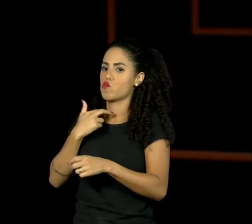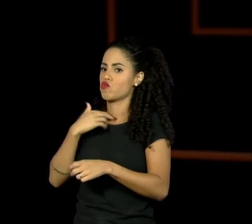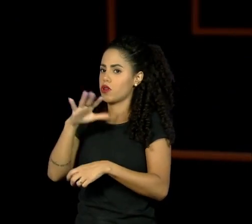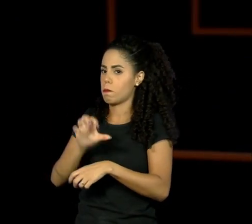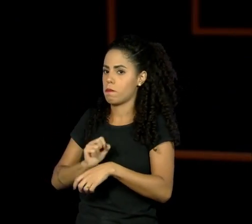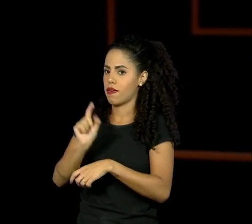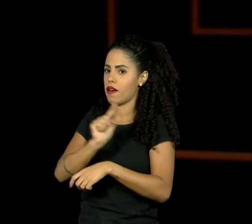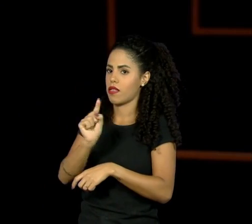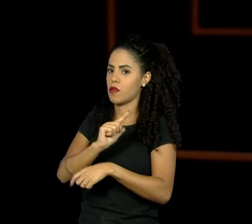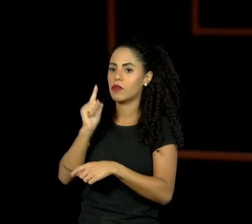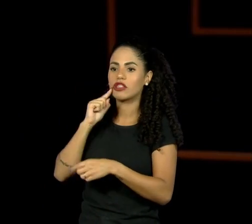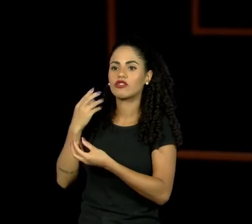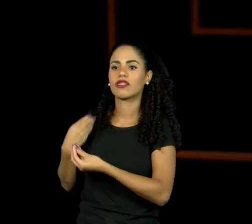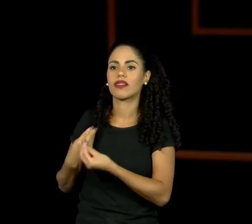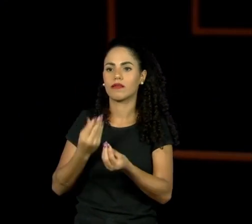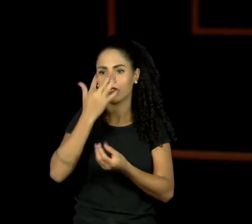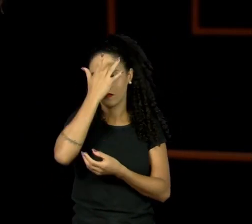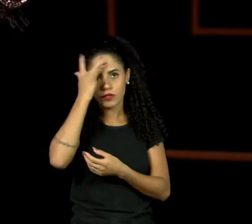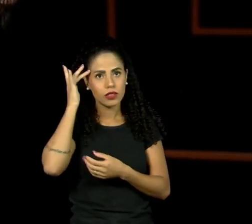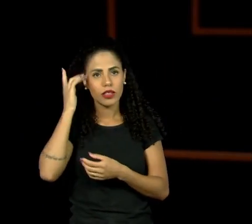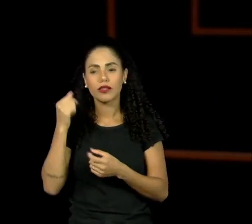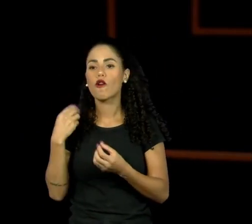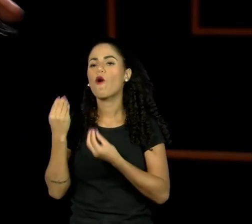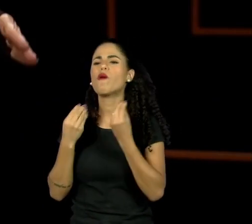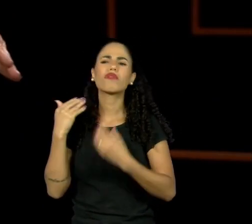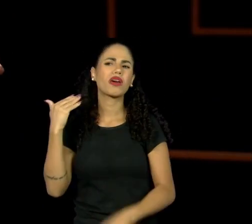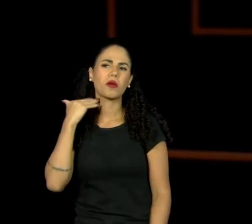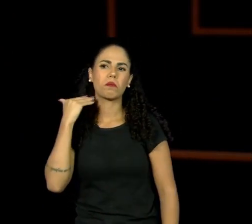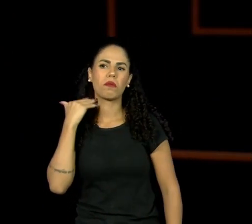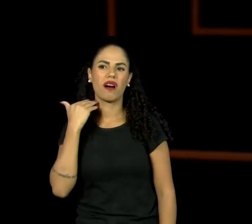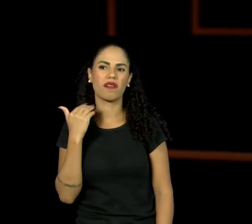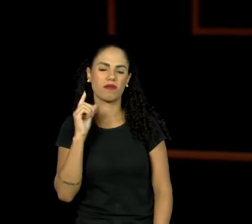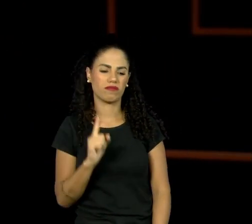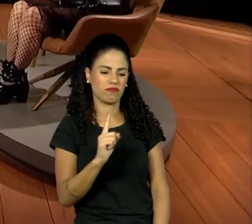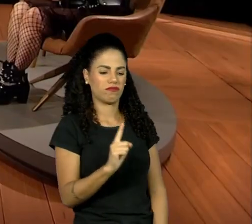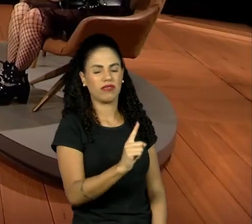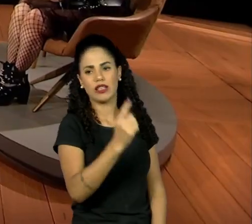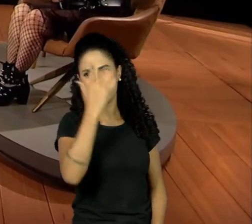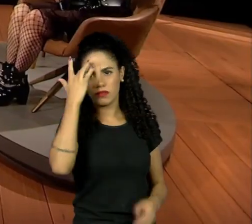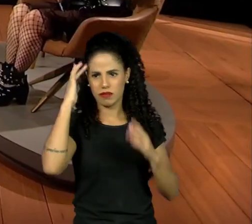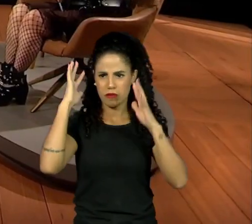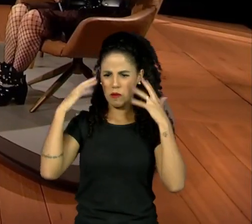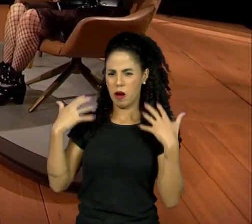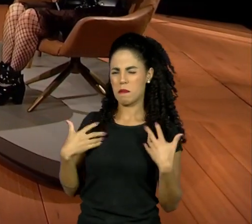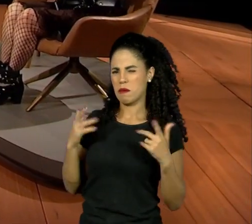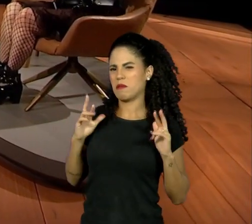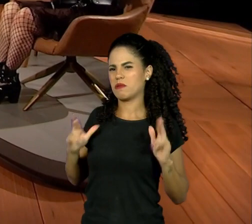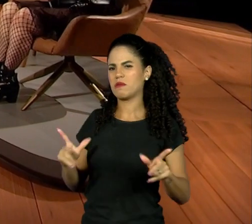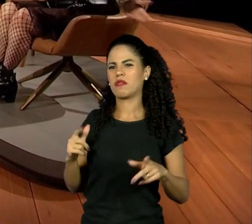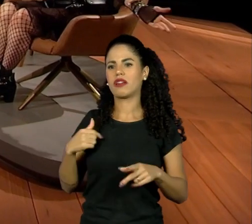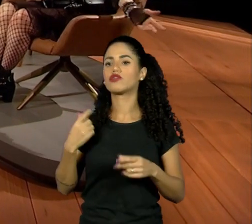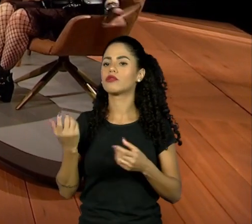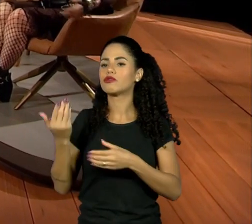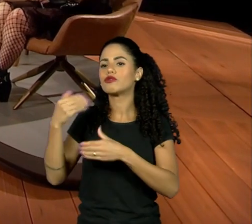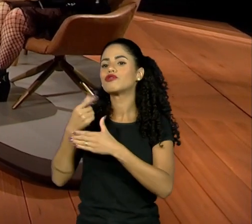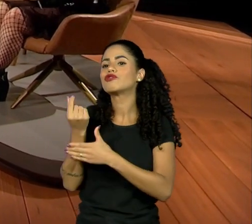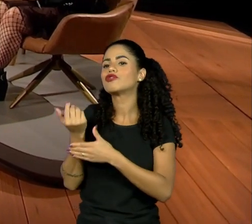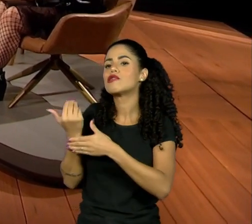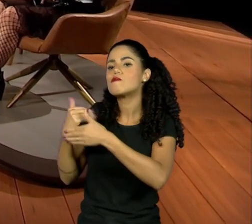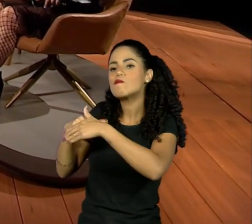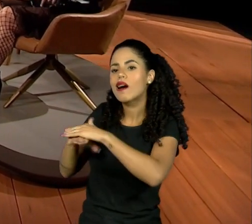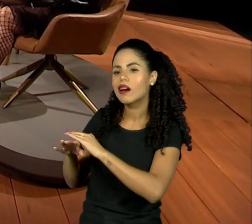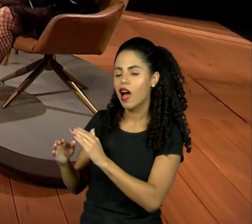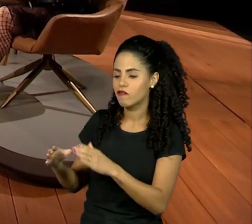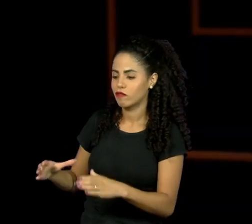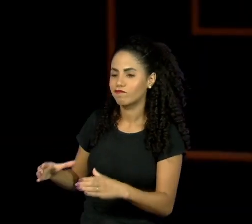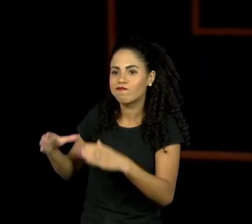quê? Porque não dava para ir no banco com aqueles cabelos, que ia ser preso. Então tinha que guardar o dinheiro ali. Não tinha como fazer nada, era muito negócio de